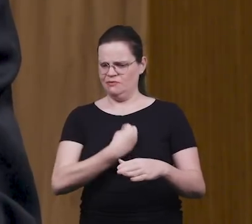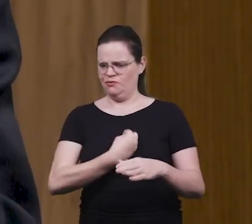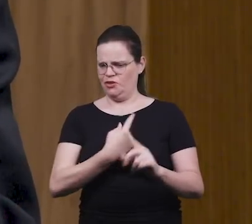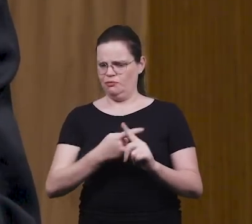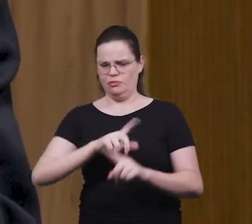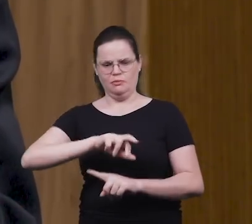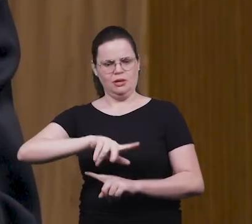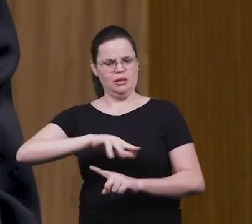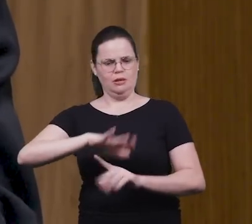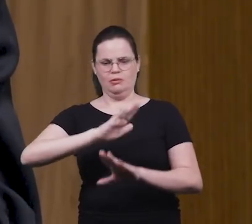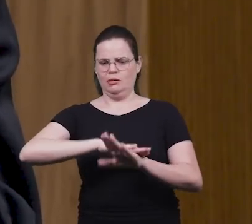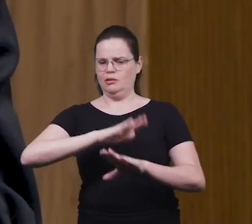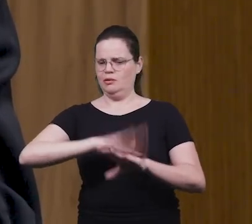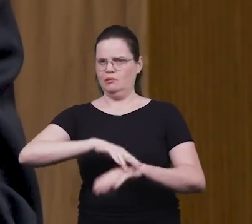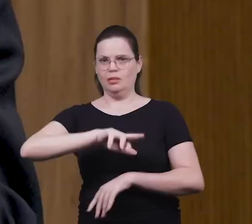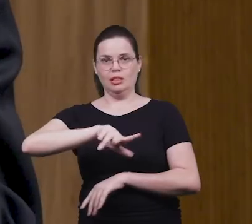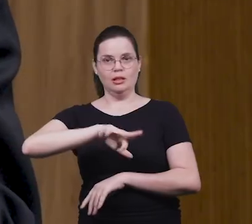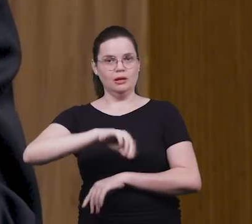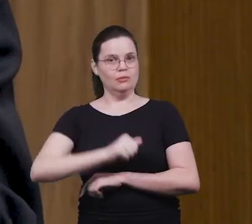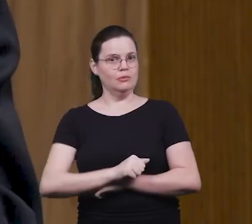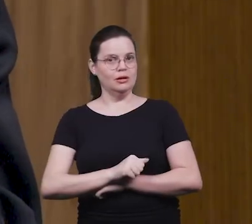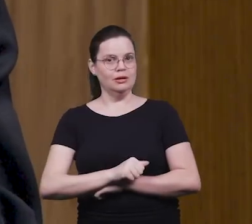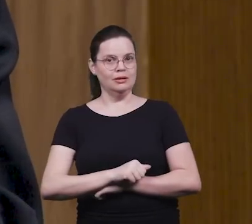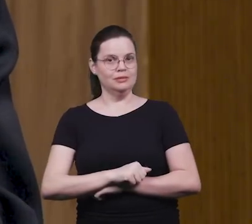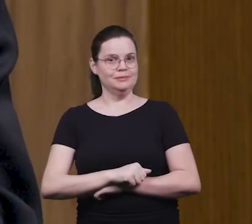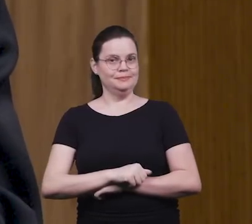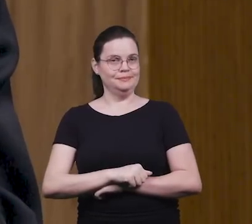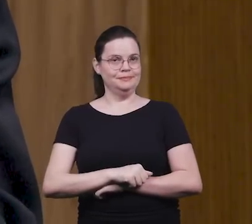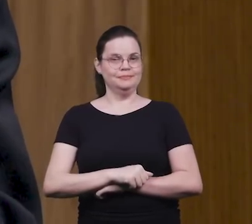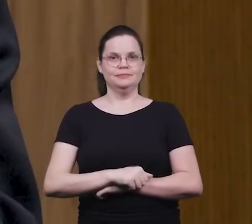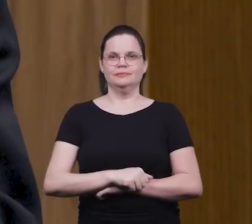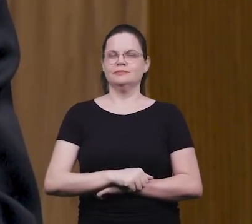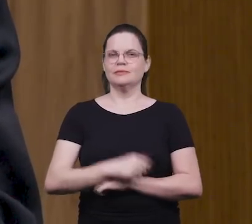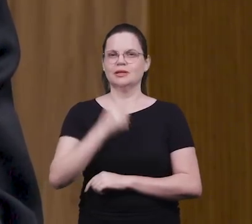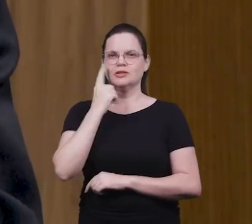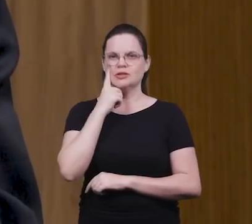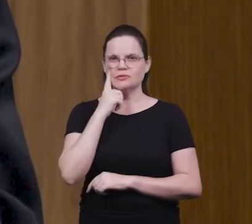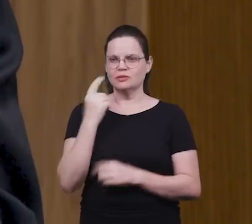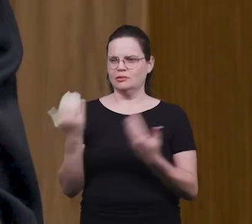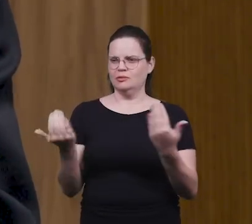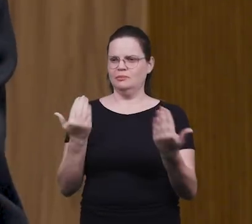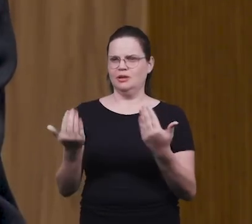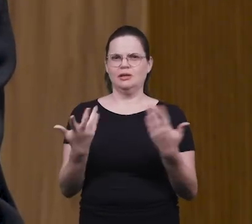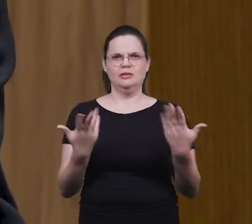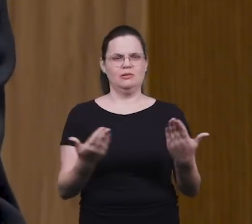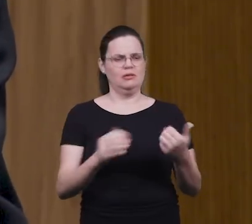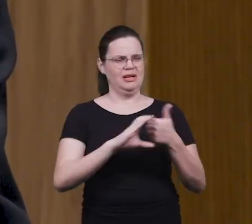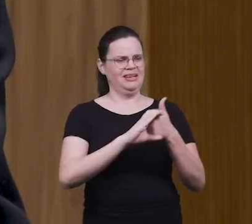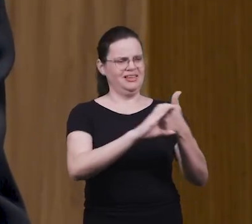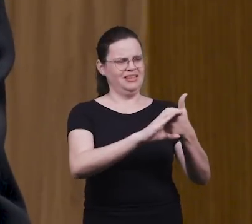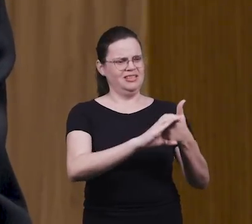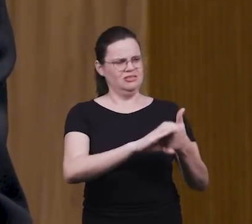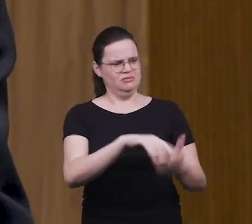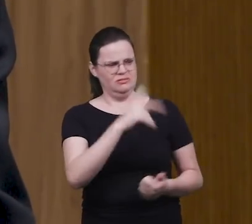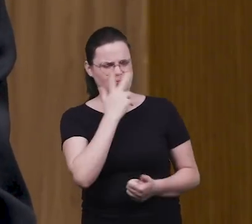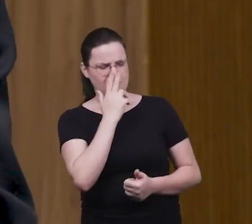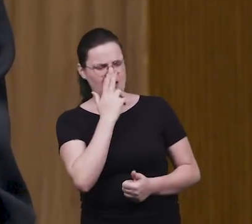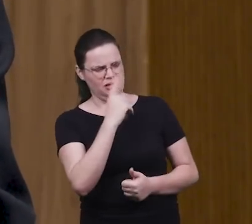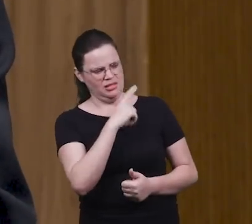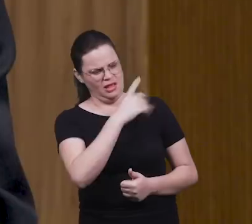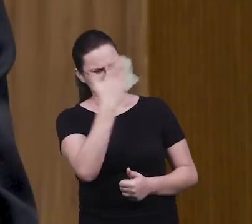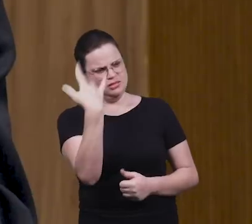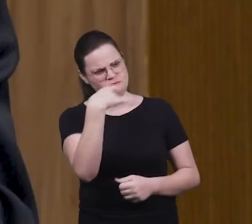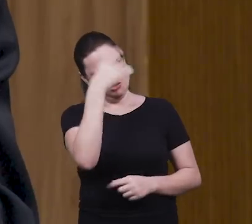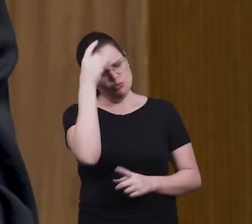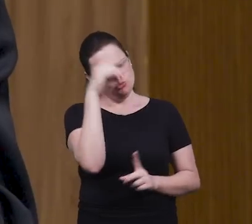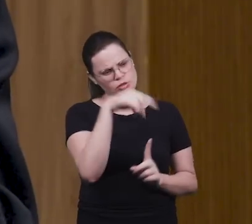estás morto. Nós vemos hoje um quadro nos últimos dias semelhante a isso, uma igreja que parece estar viva, mas na verdade ela está